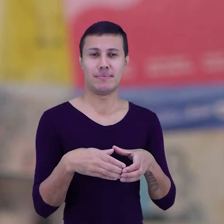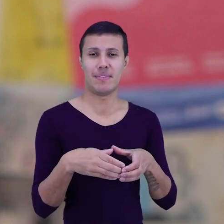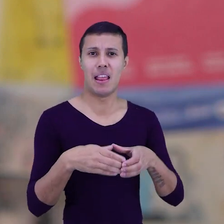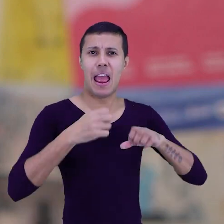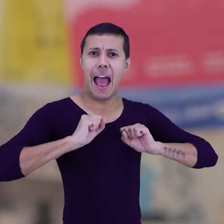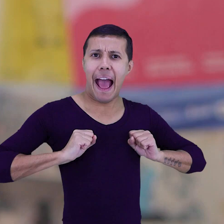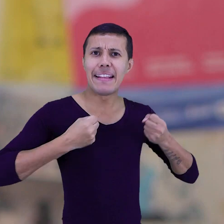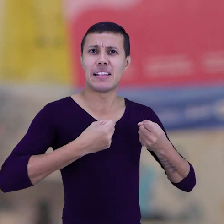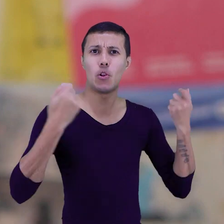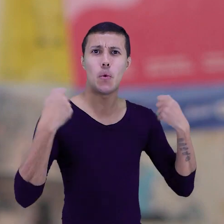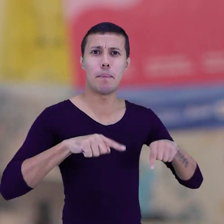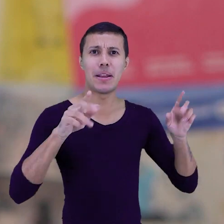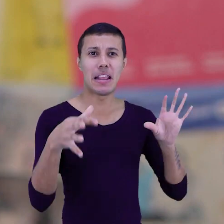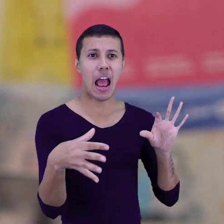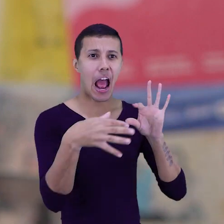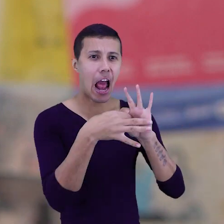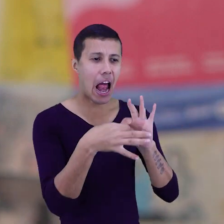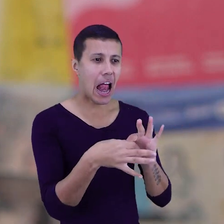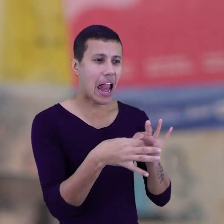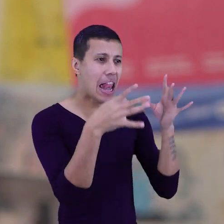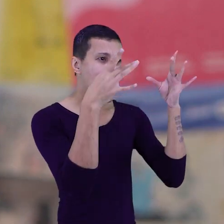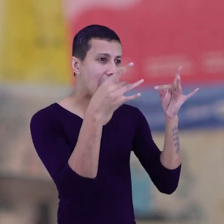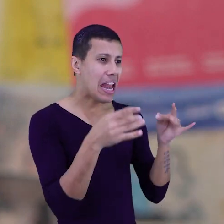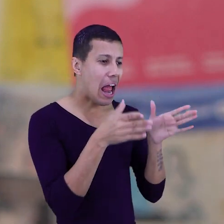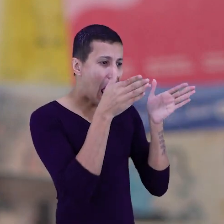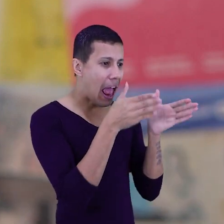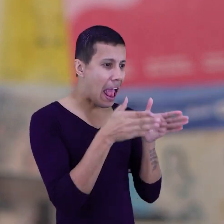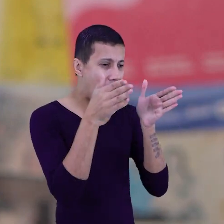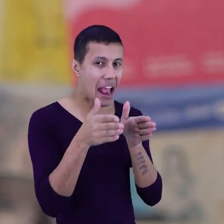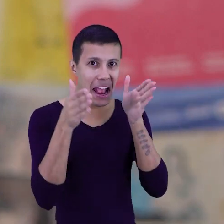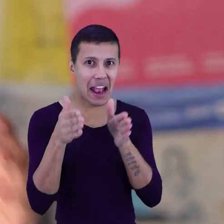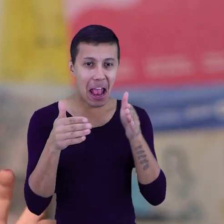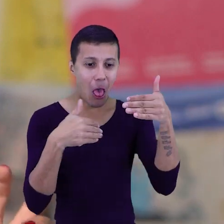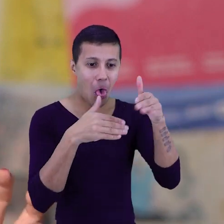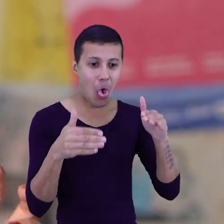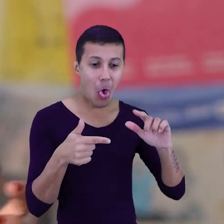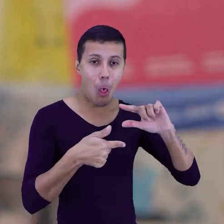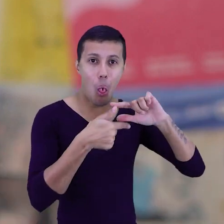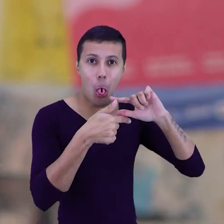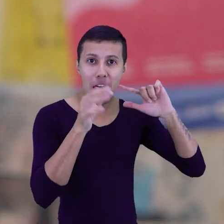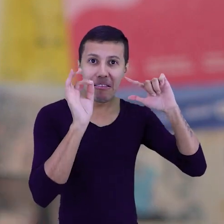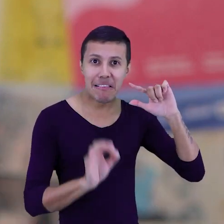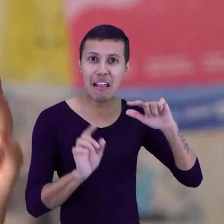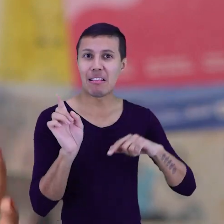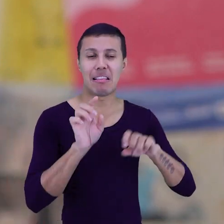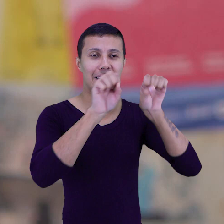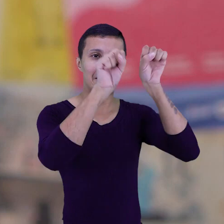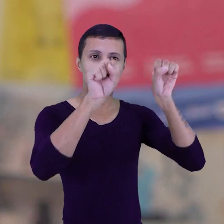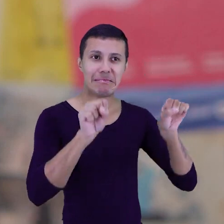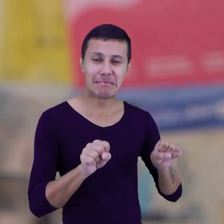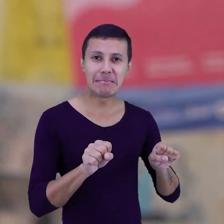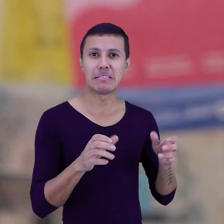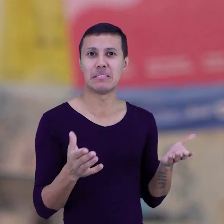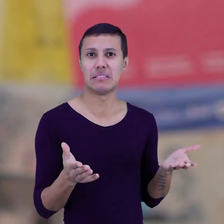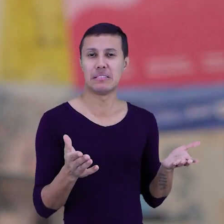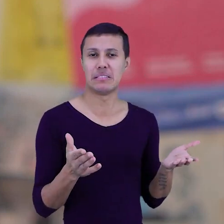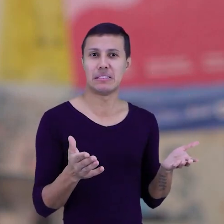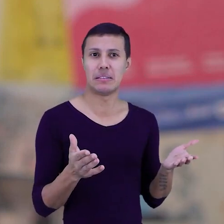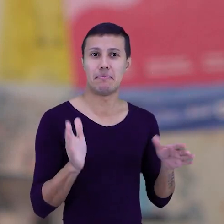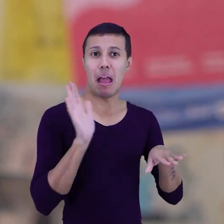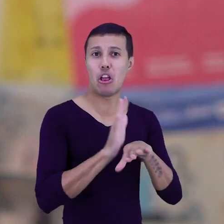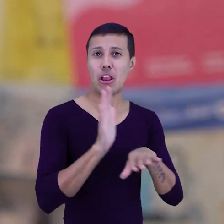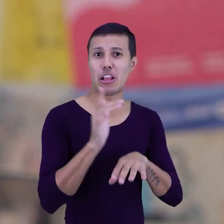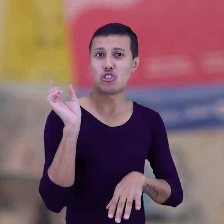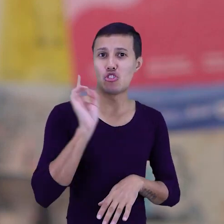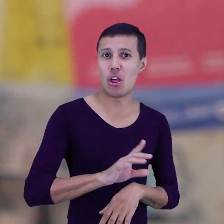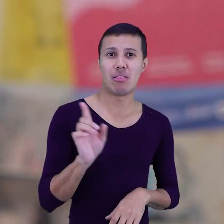suas ações, elas não precisam estar super alocadas dentro de uma grande estrutura para